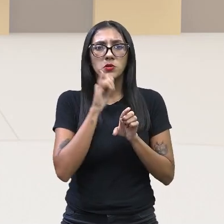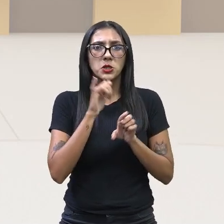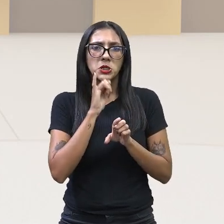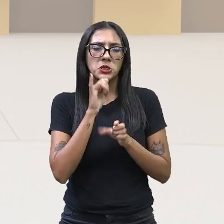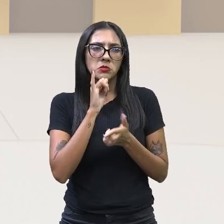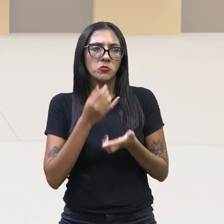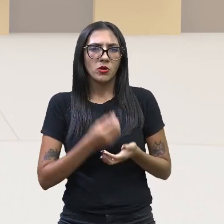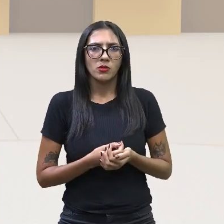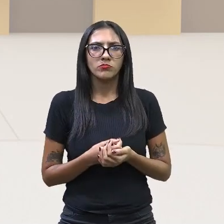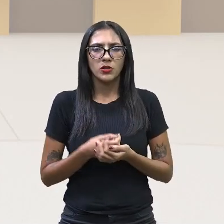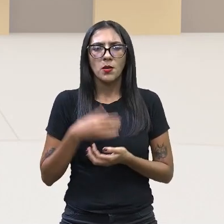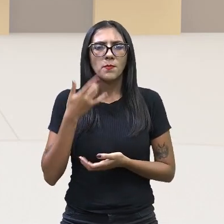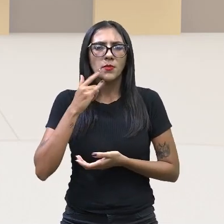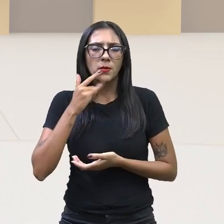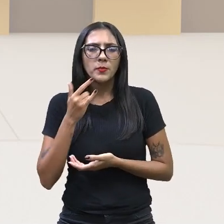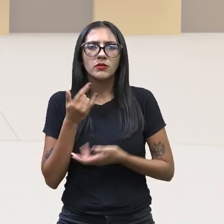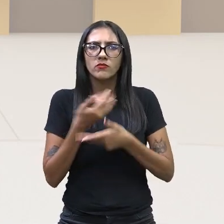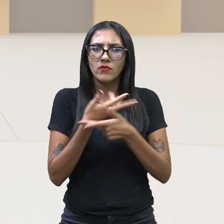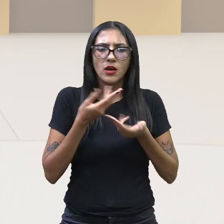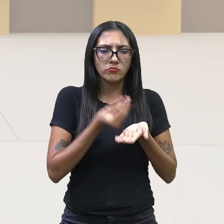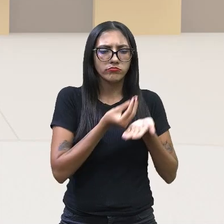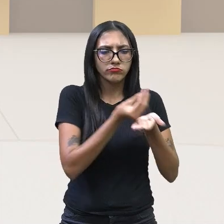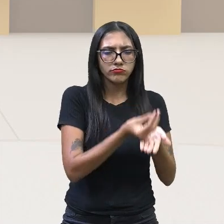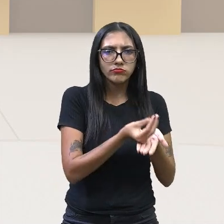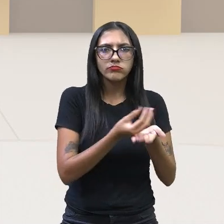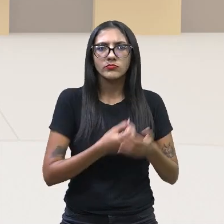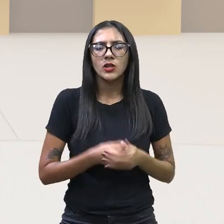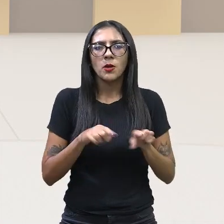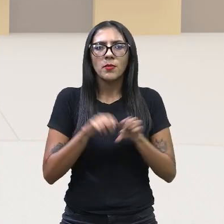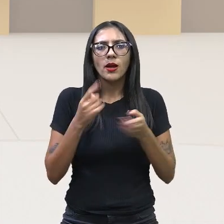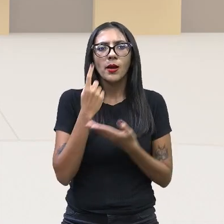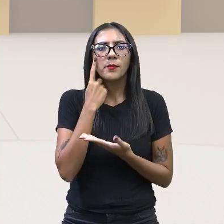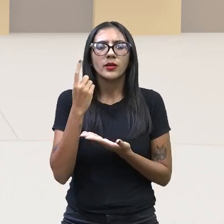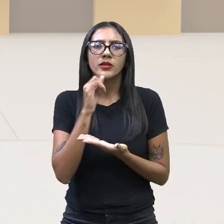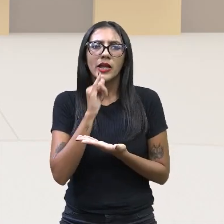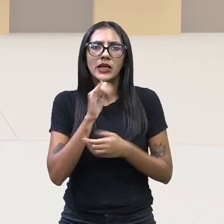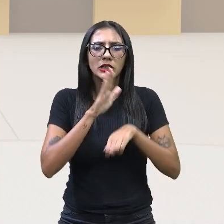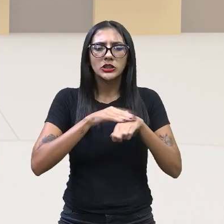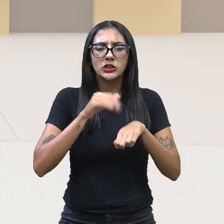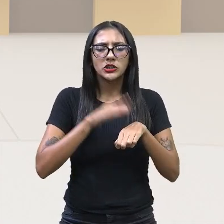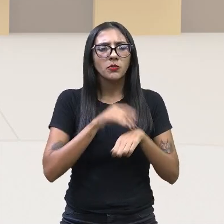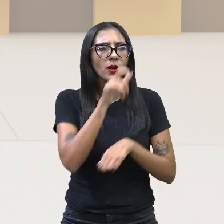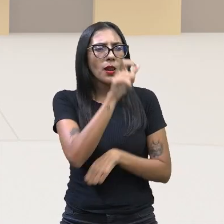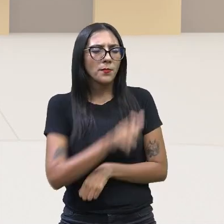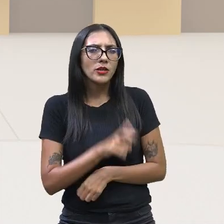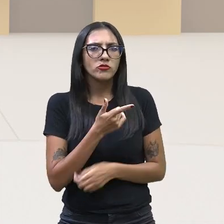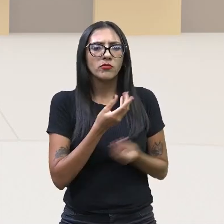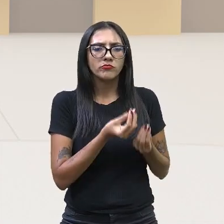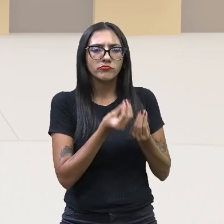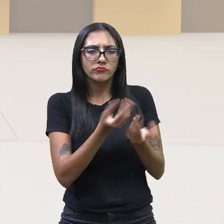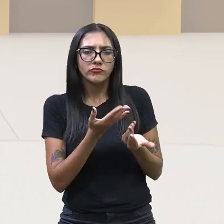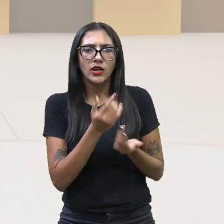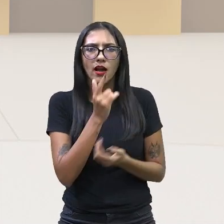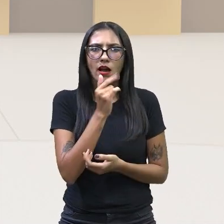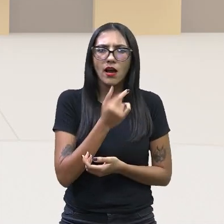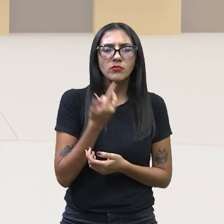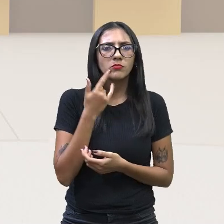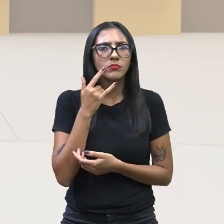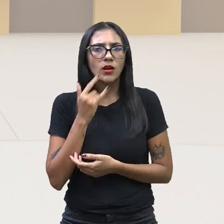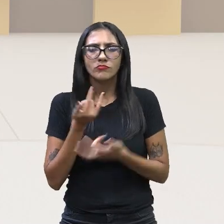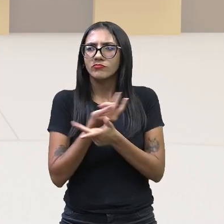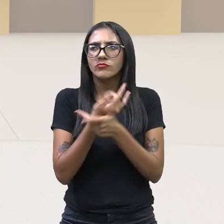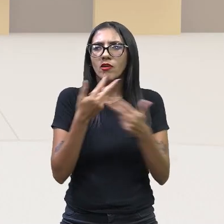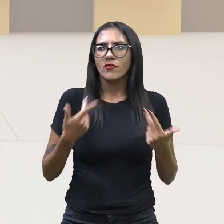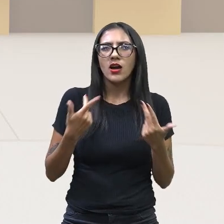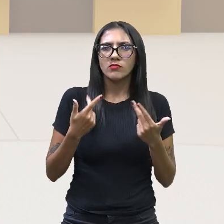serve bebida. Imagina você chamar alguém, traz aquela pessoa que serve água, que serve bebida, que serve bebidas de modo